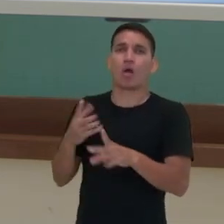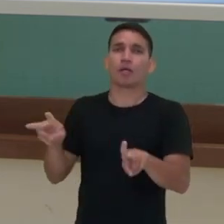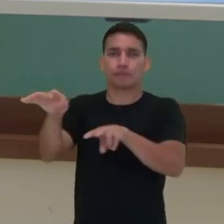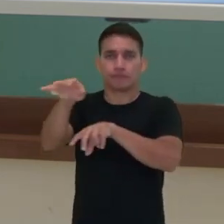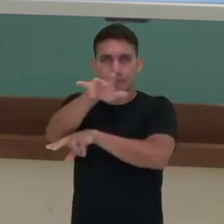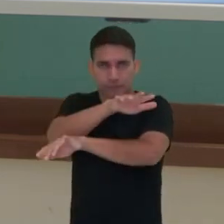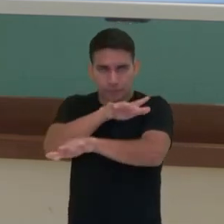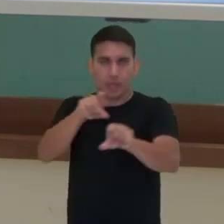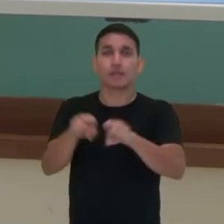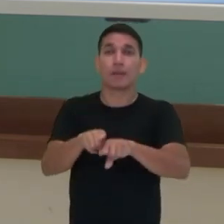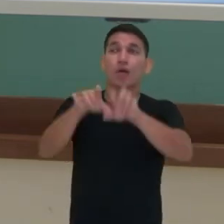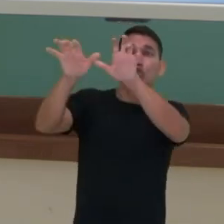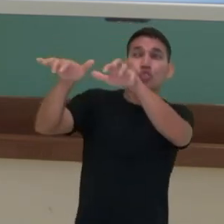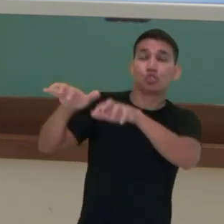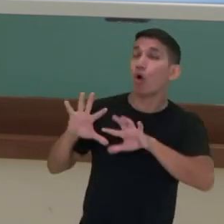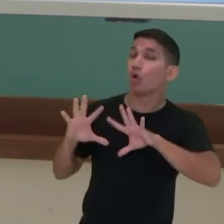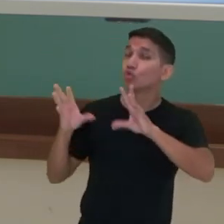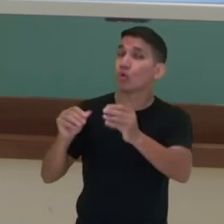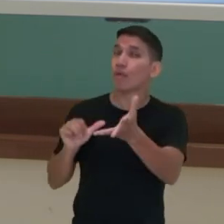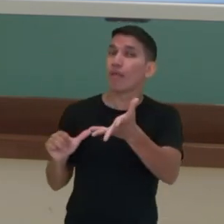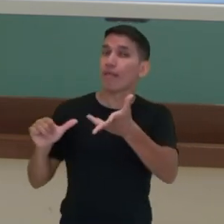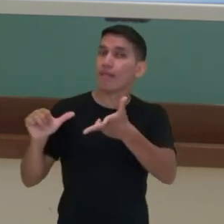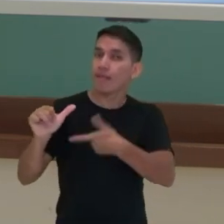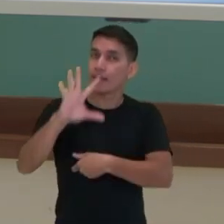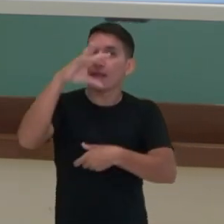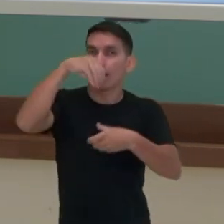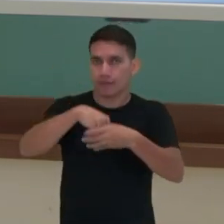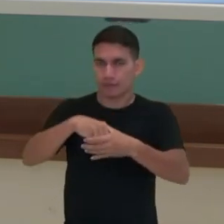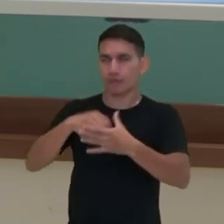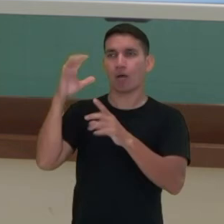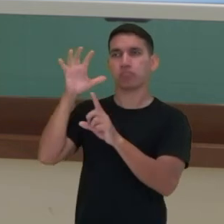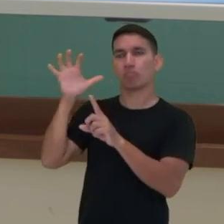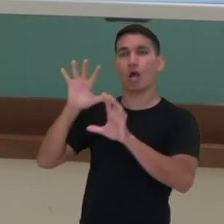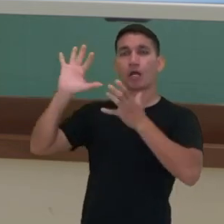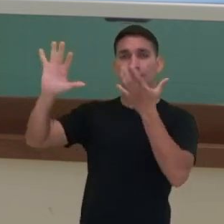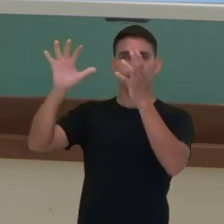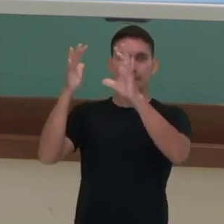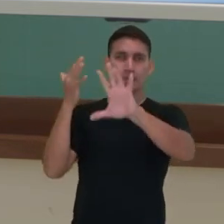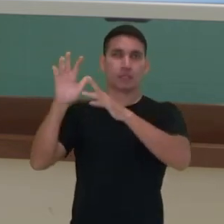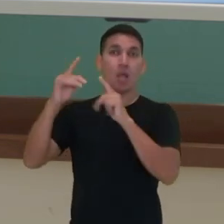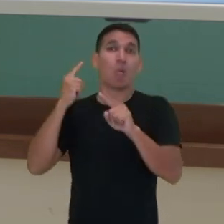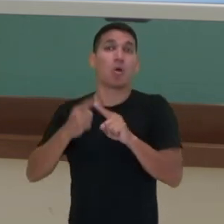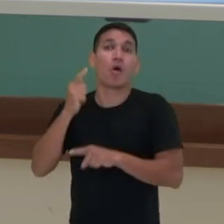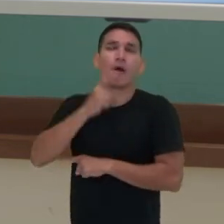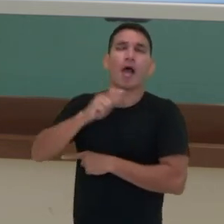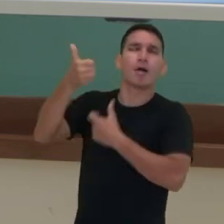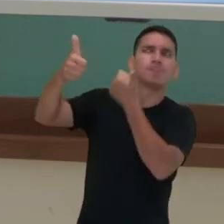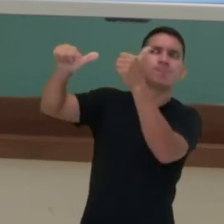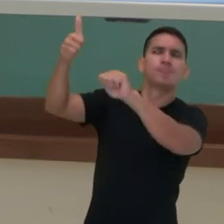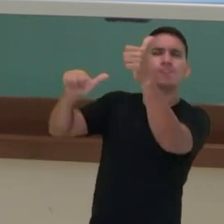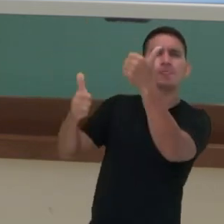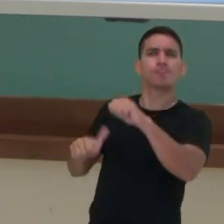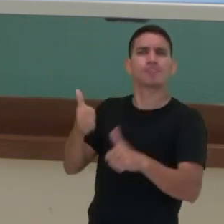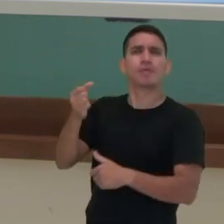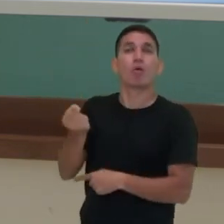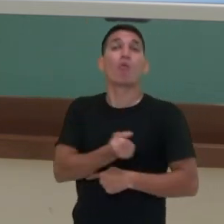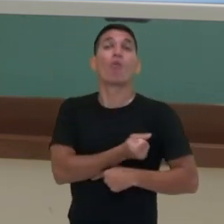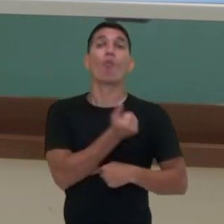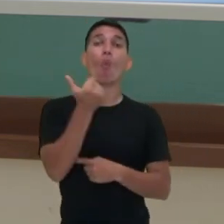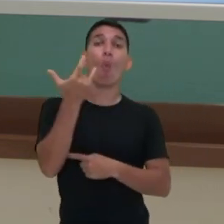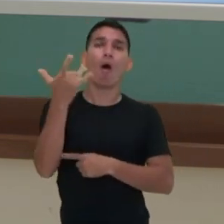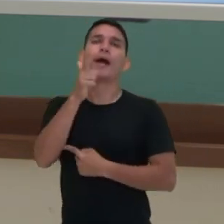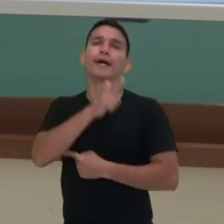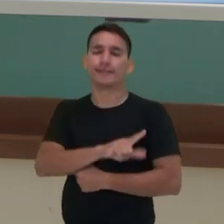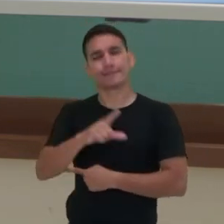chuvas, todos esses são chamados de elementos do clima, porque nós conseguimos medir as